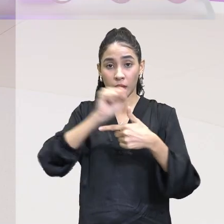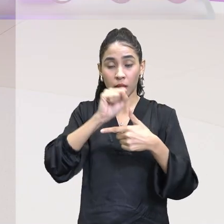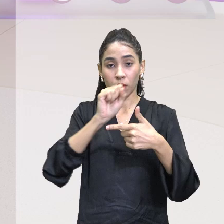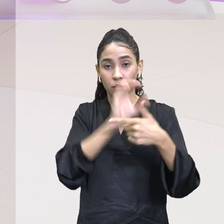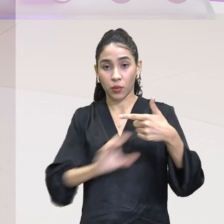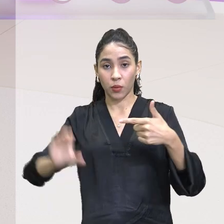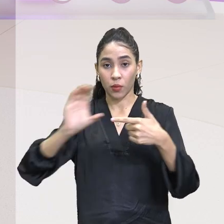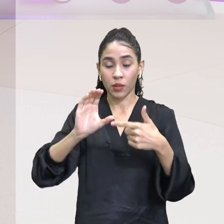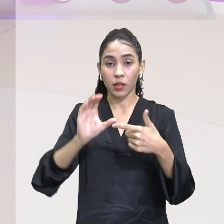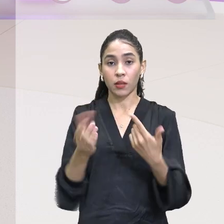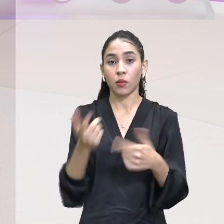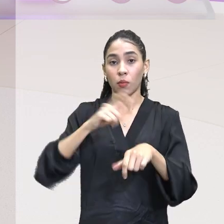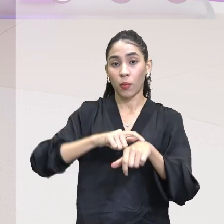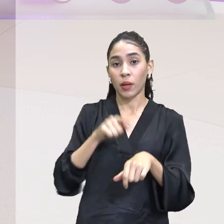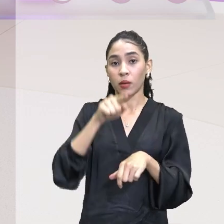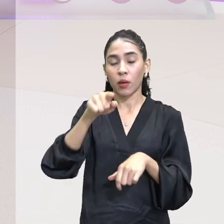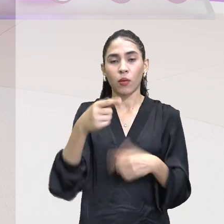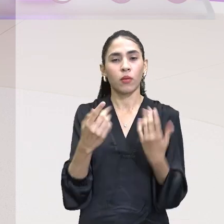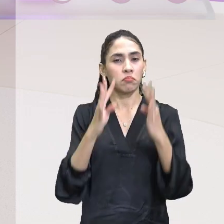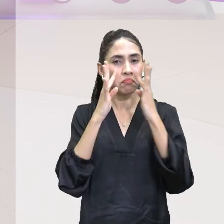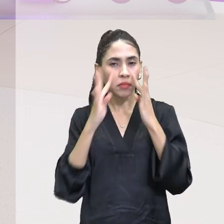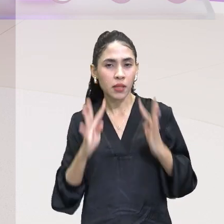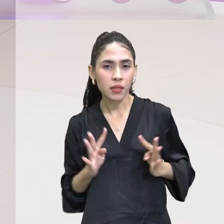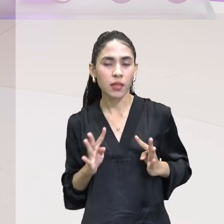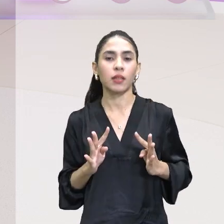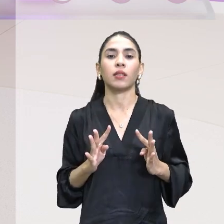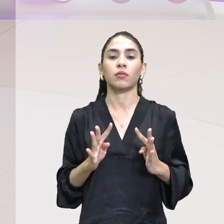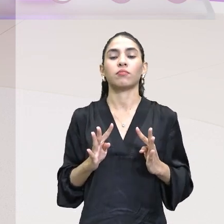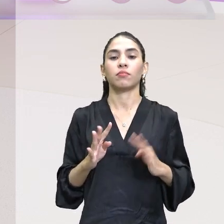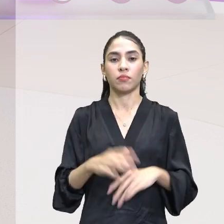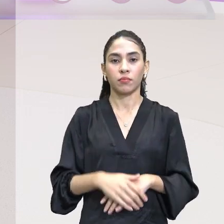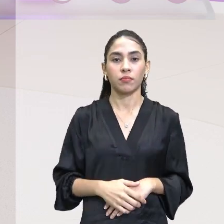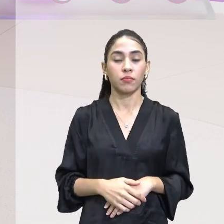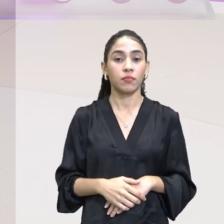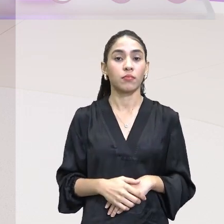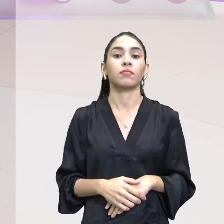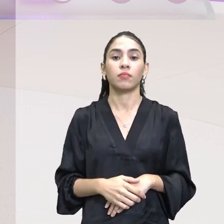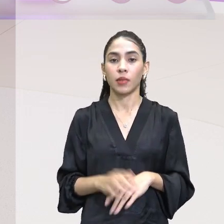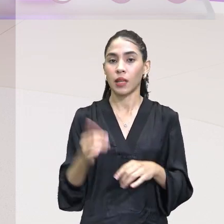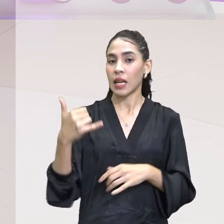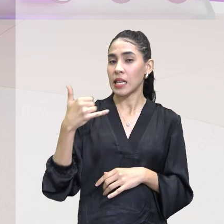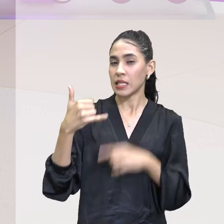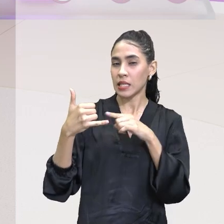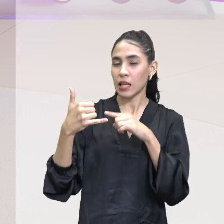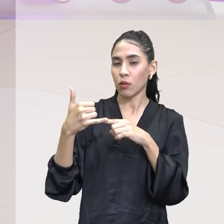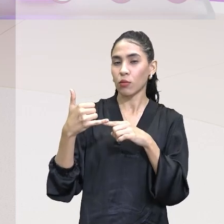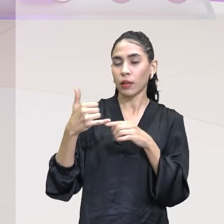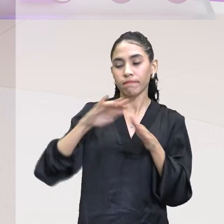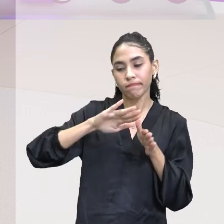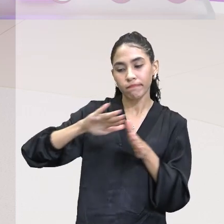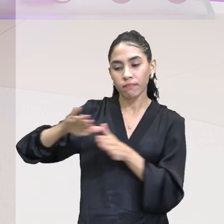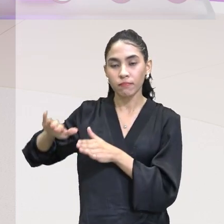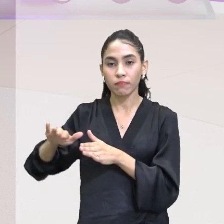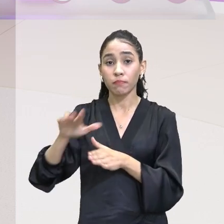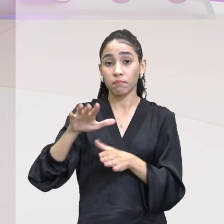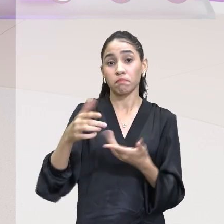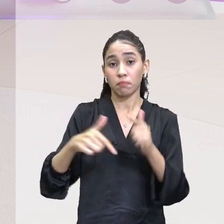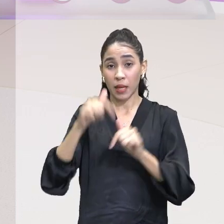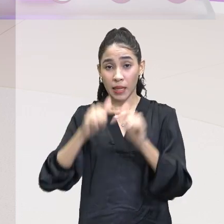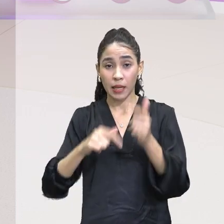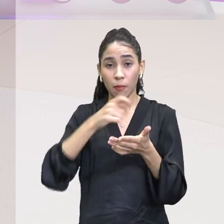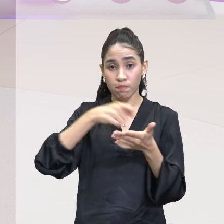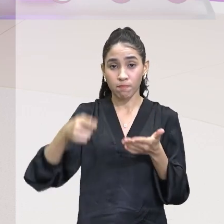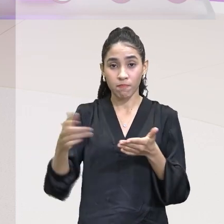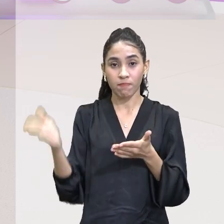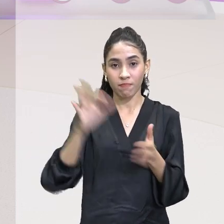nesse momento, eu te aconselho a se afastar de tudo aquilo que tira a sua atenção, silencia o celular, pegue o seu material de anotação e